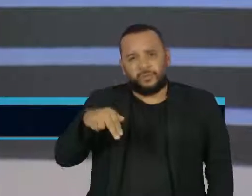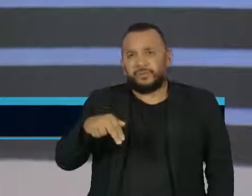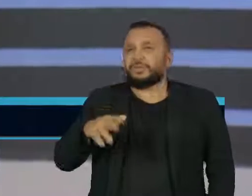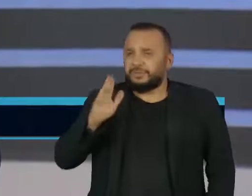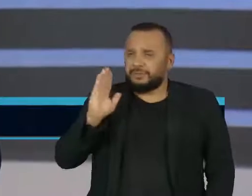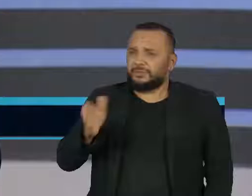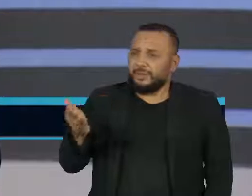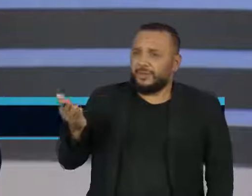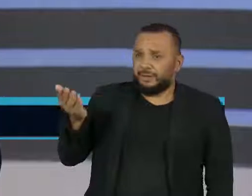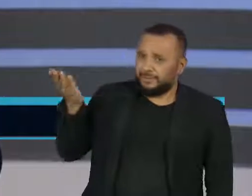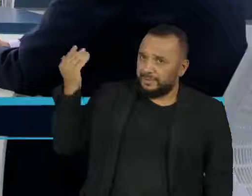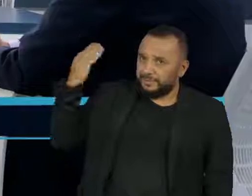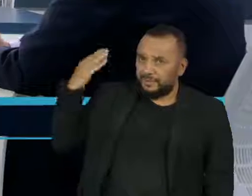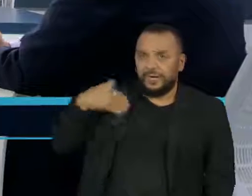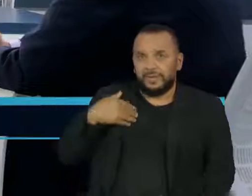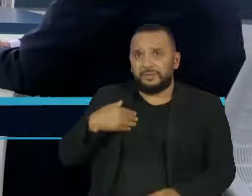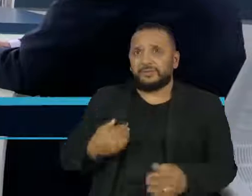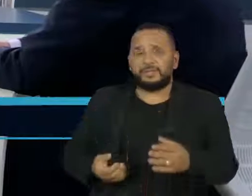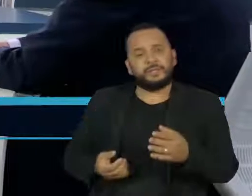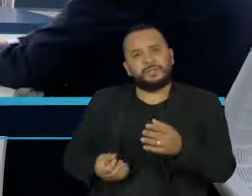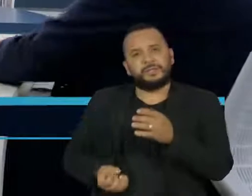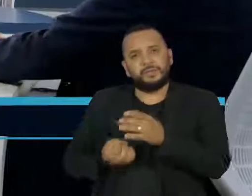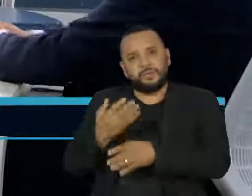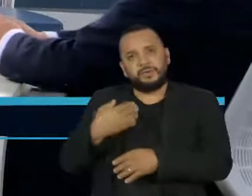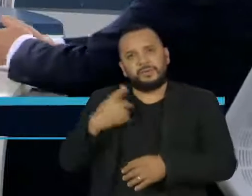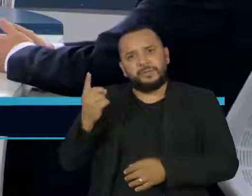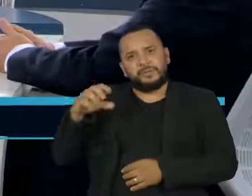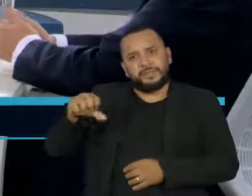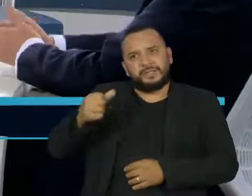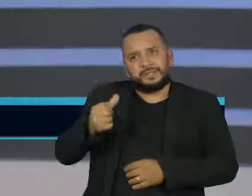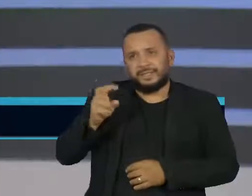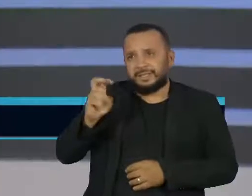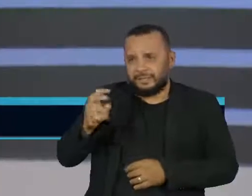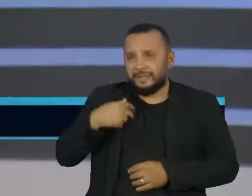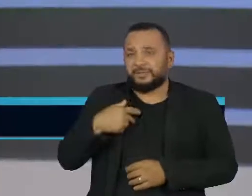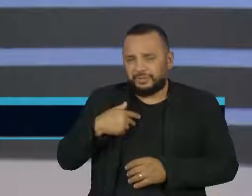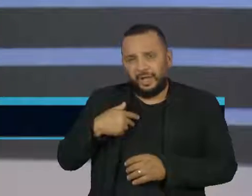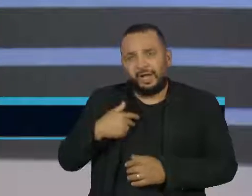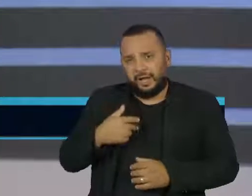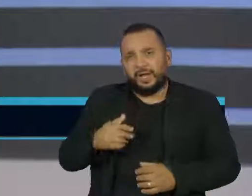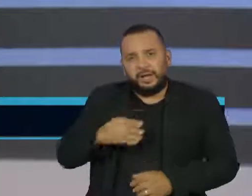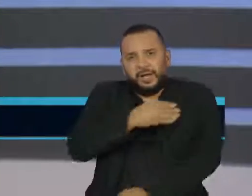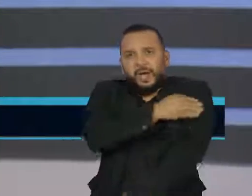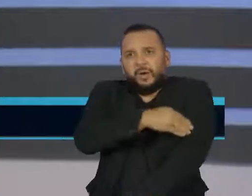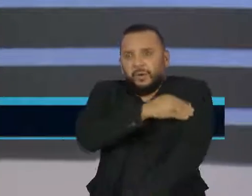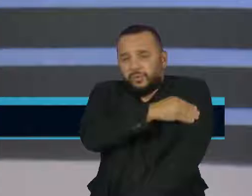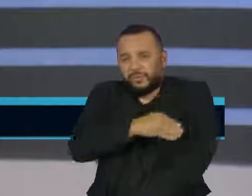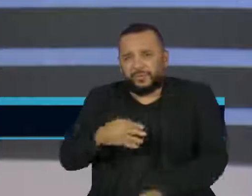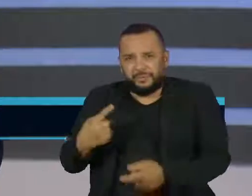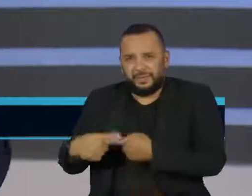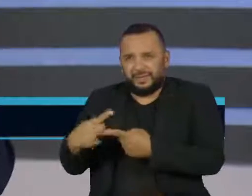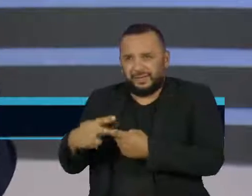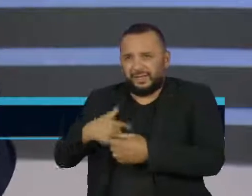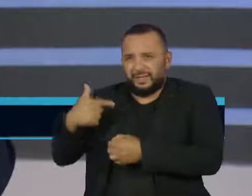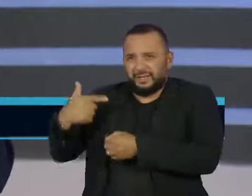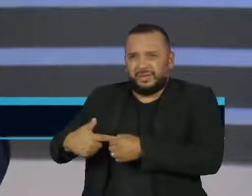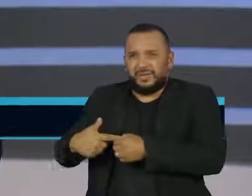importante. Foi criado o Proálcool em 1975, né? No momento da primeira crise do petróleo, foi aquele baque no final de